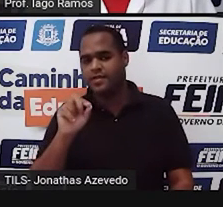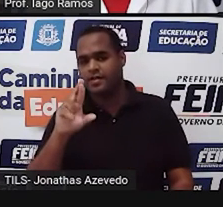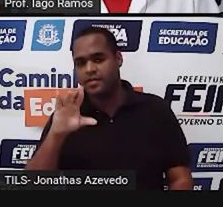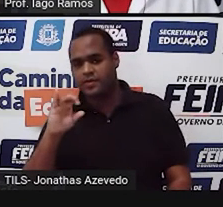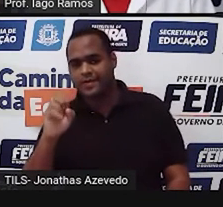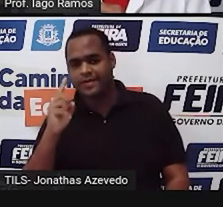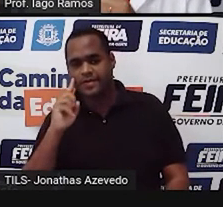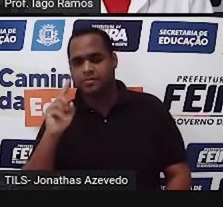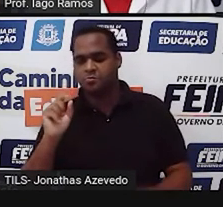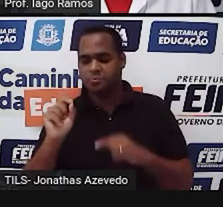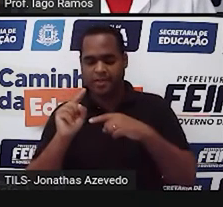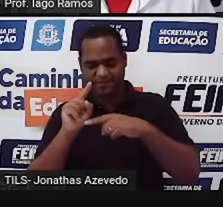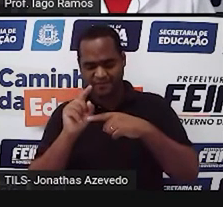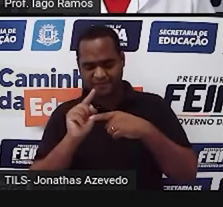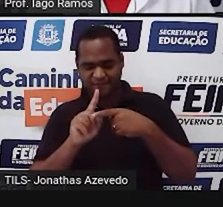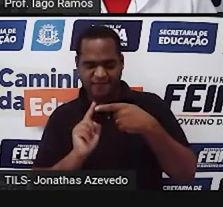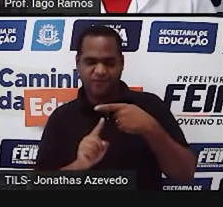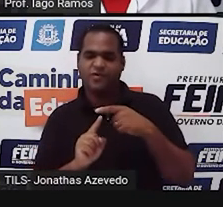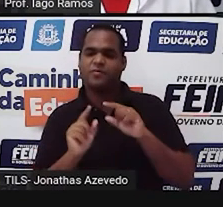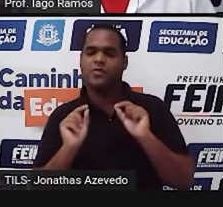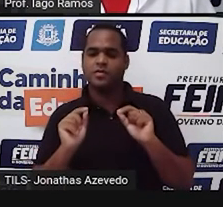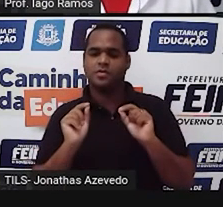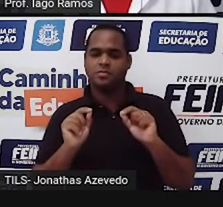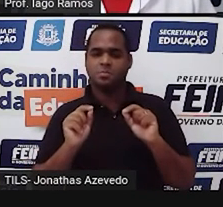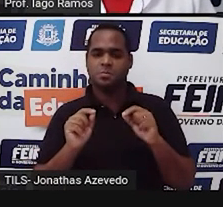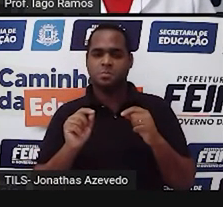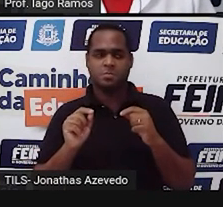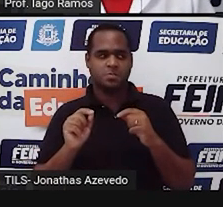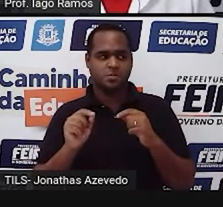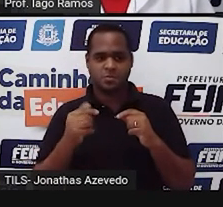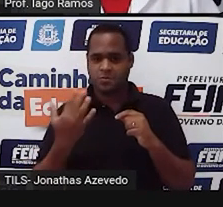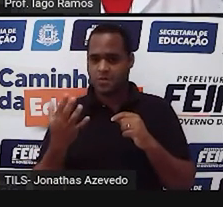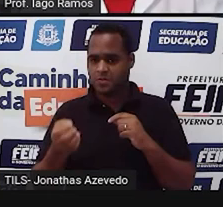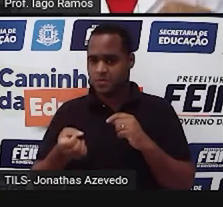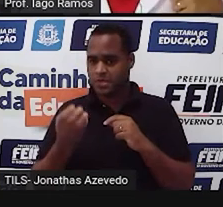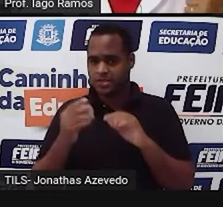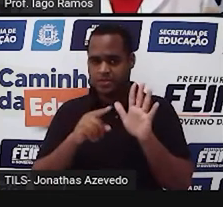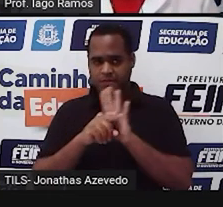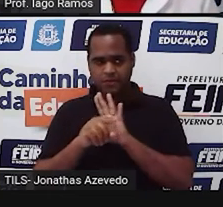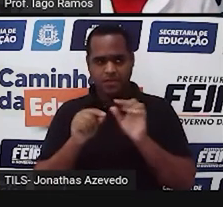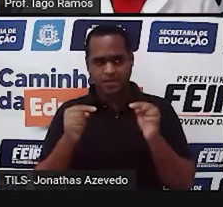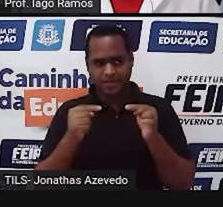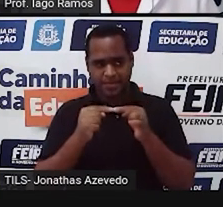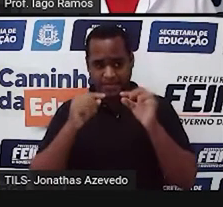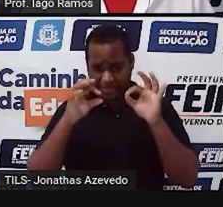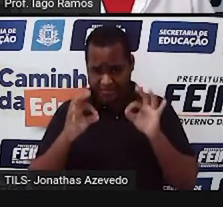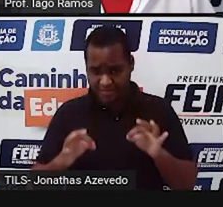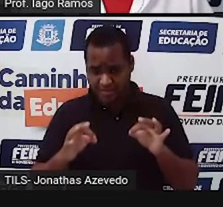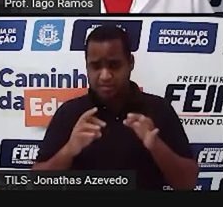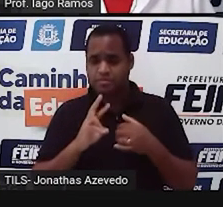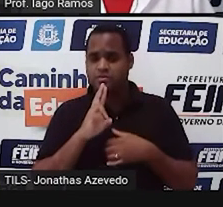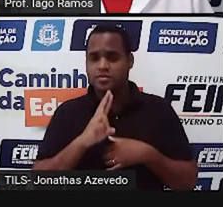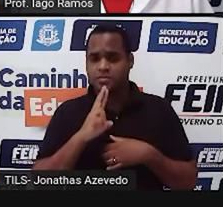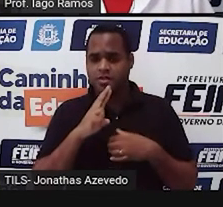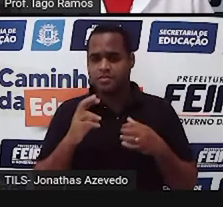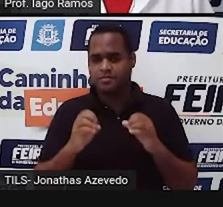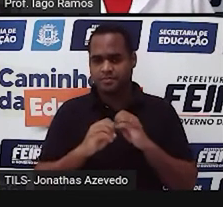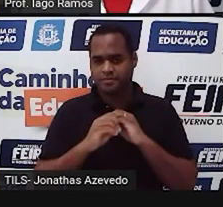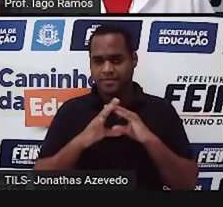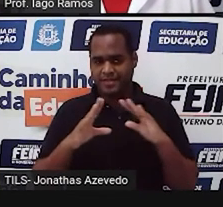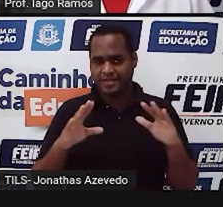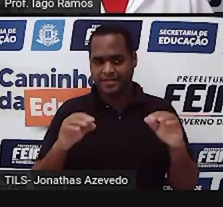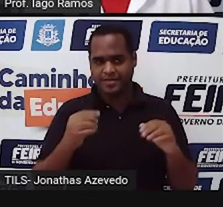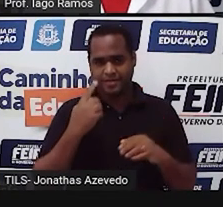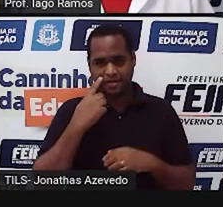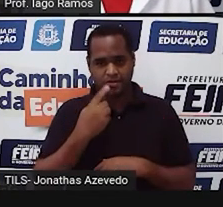frações qual dessas perguntas é a pergunta correta para aquela resposta que apareceu duas telas